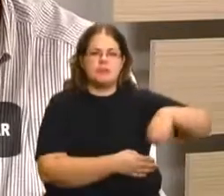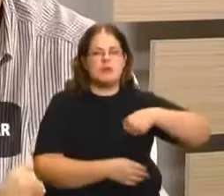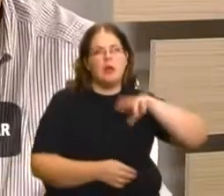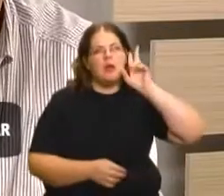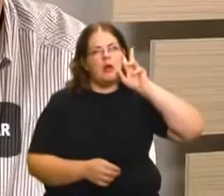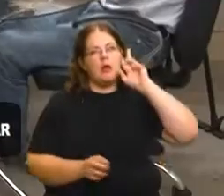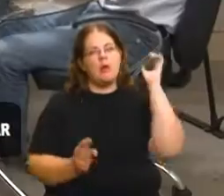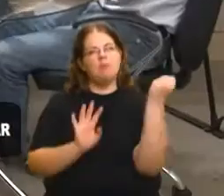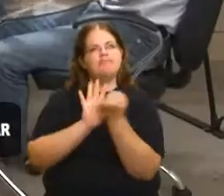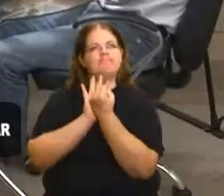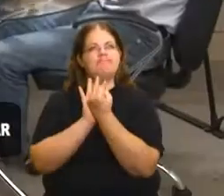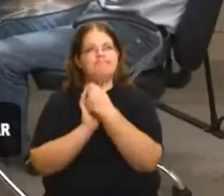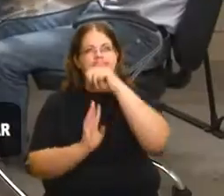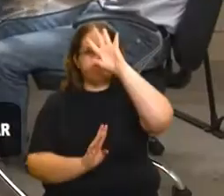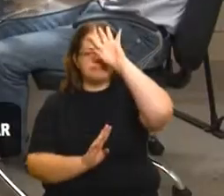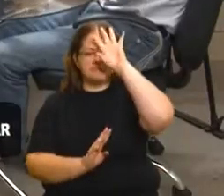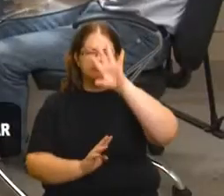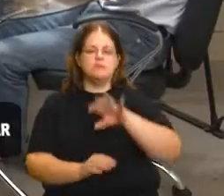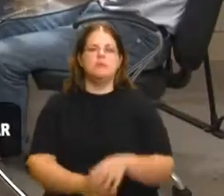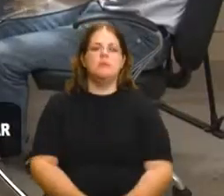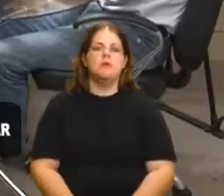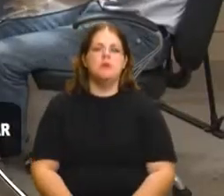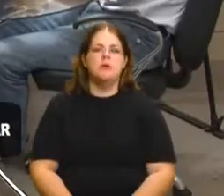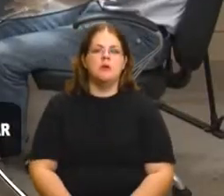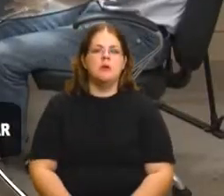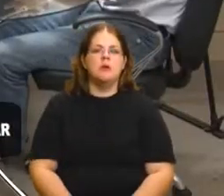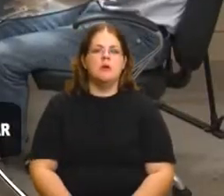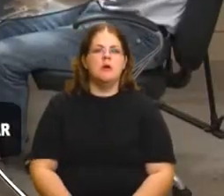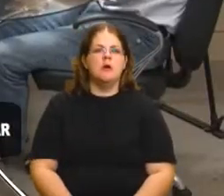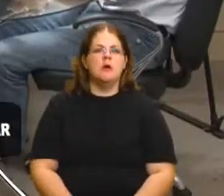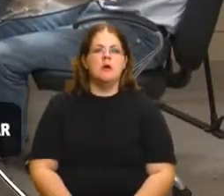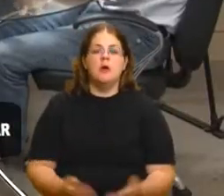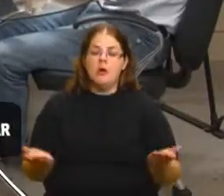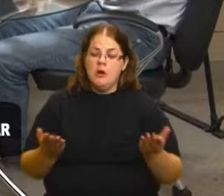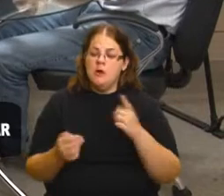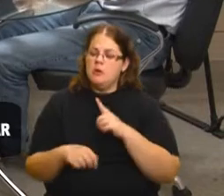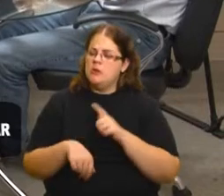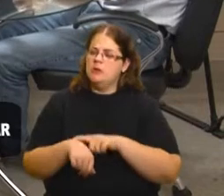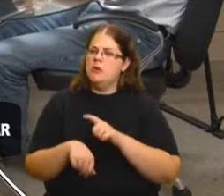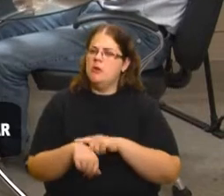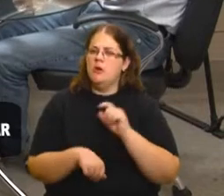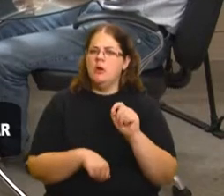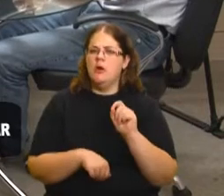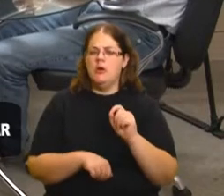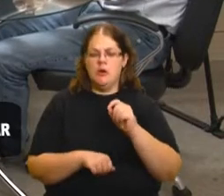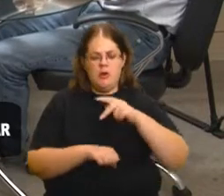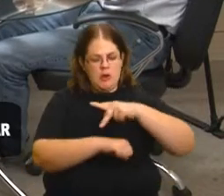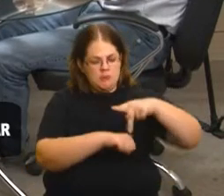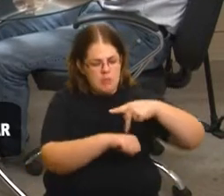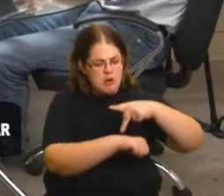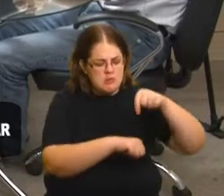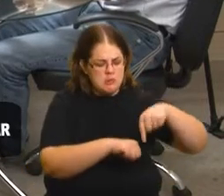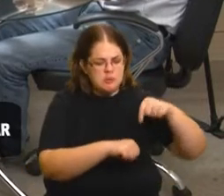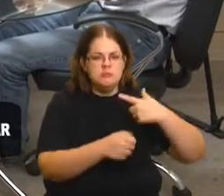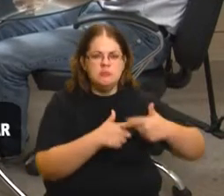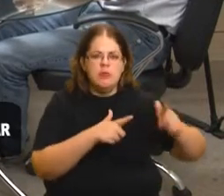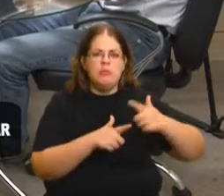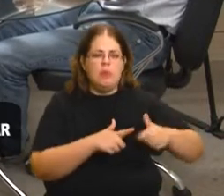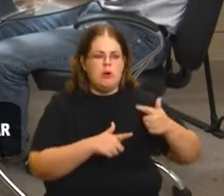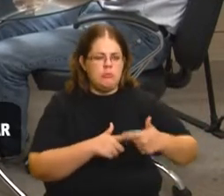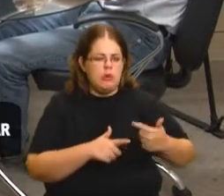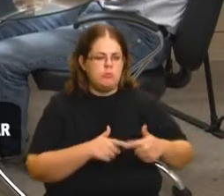lembrar, marcar bem. E assusta de alguma forma, porque hoje nós, em alguns momentos, ouvimos assim, olha, o país vive uma crise